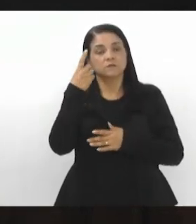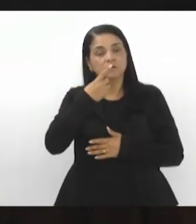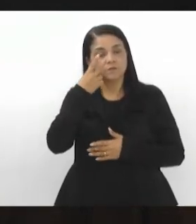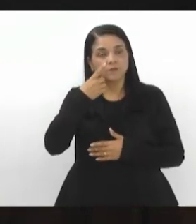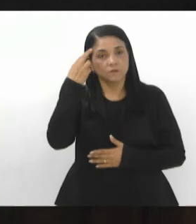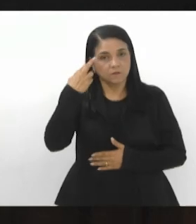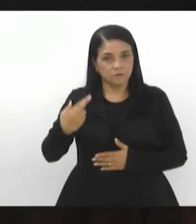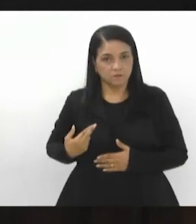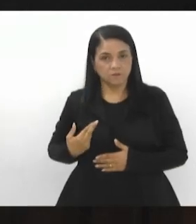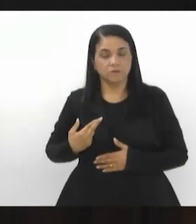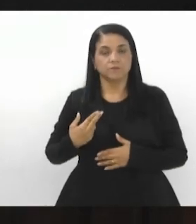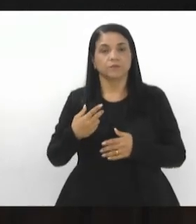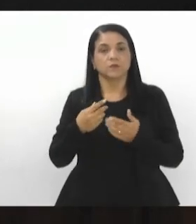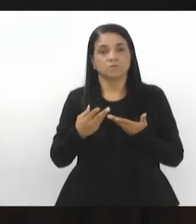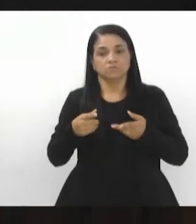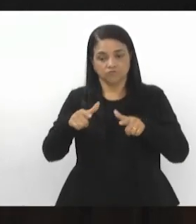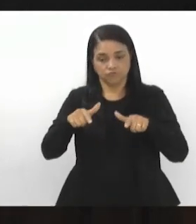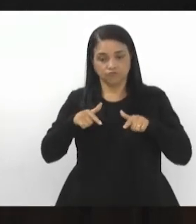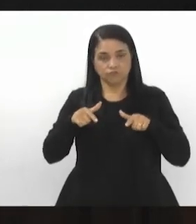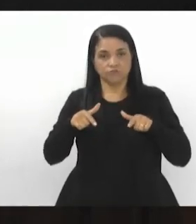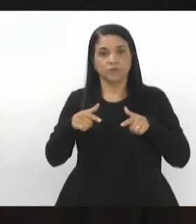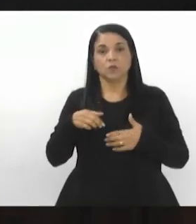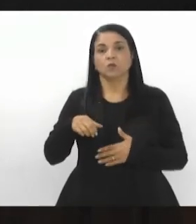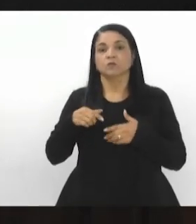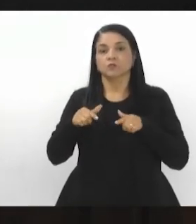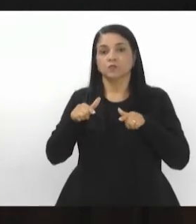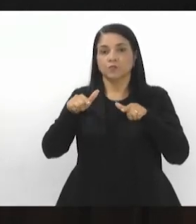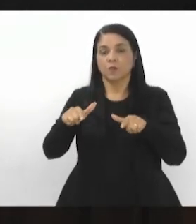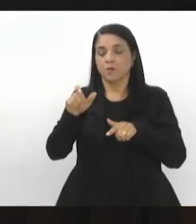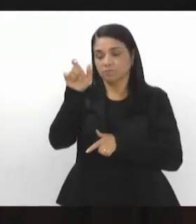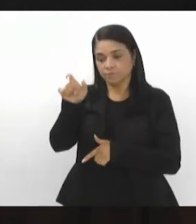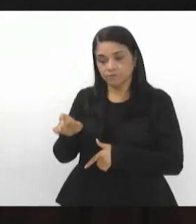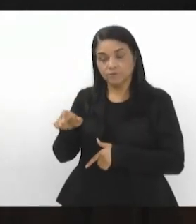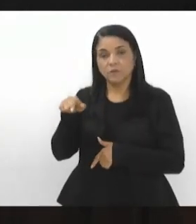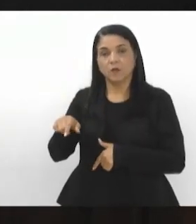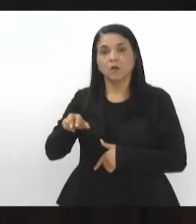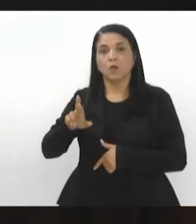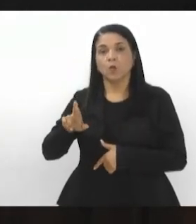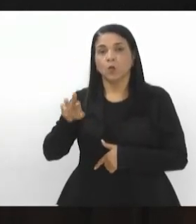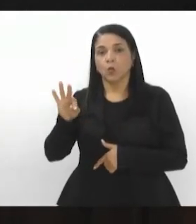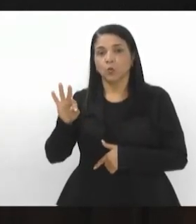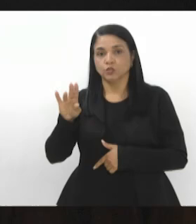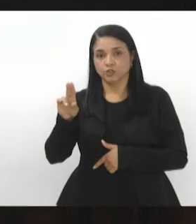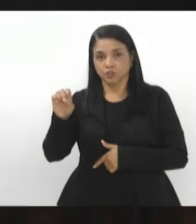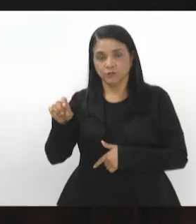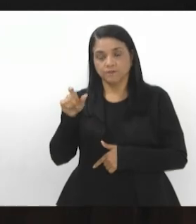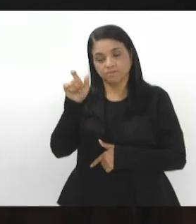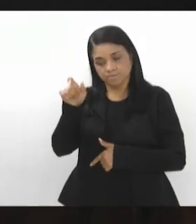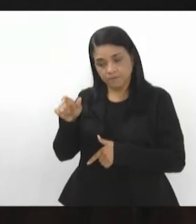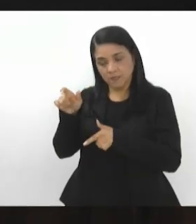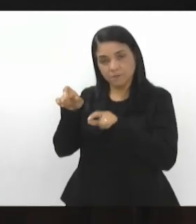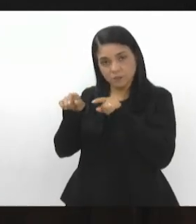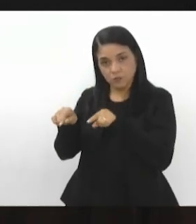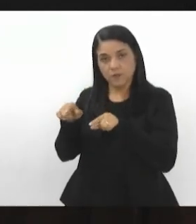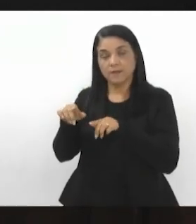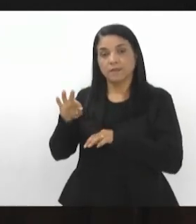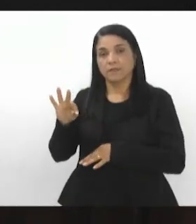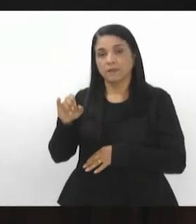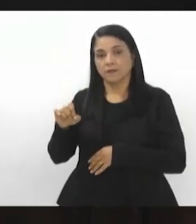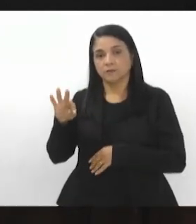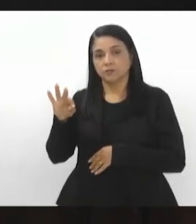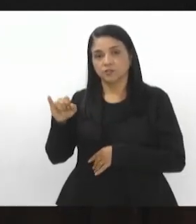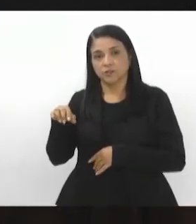que concede o diploma Ruth de Souza a Tatiana Tibúrcio. Parecer da Comissão de